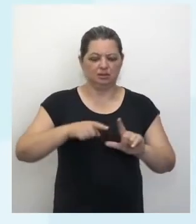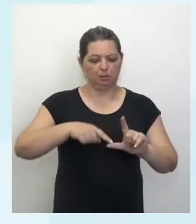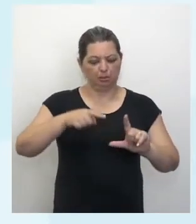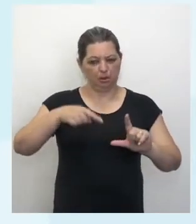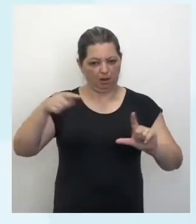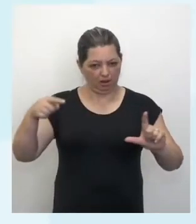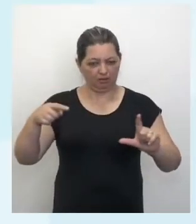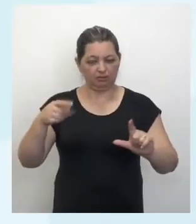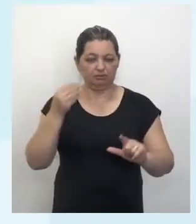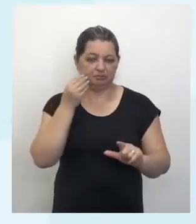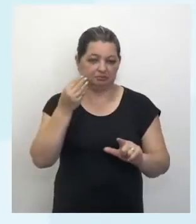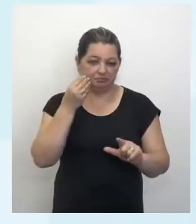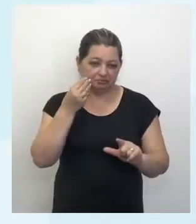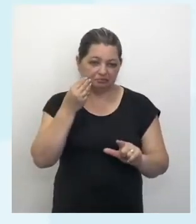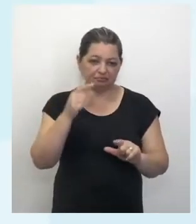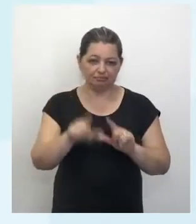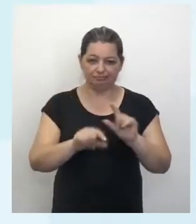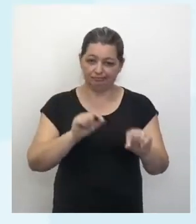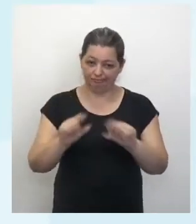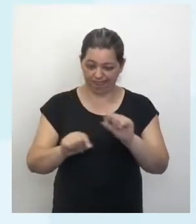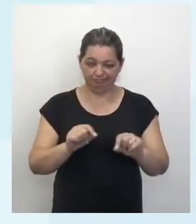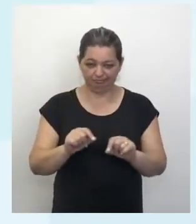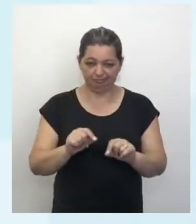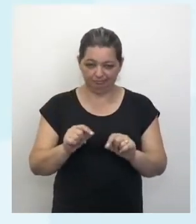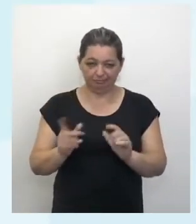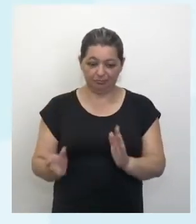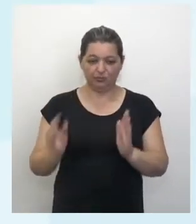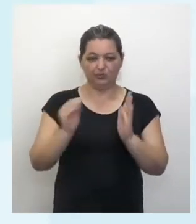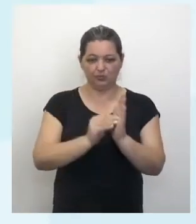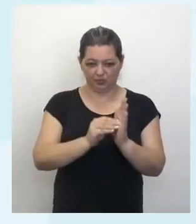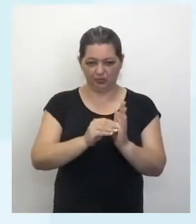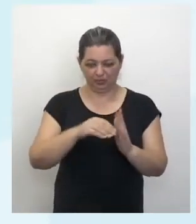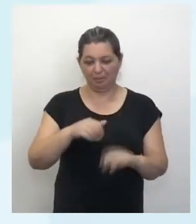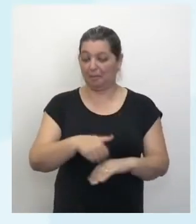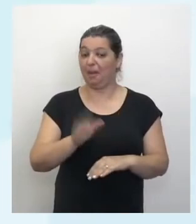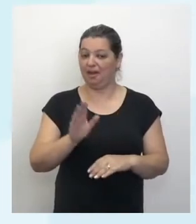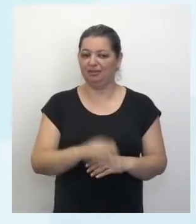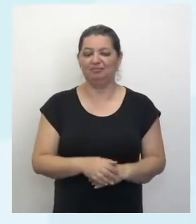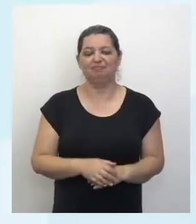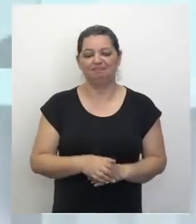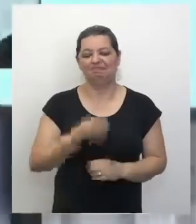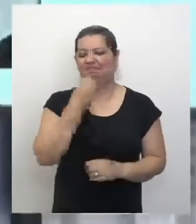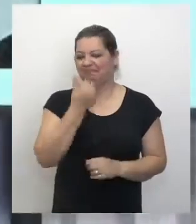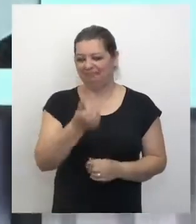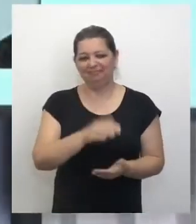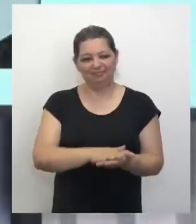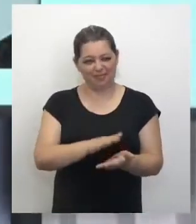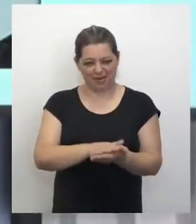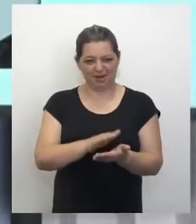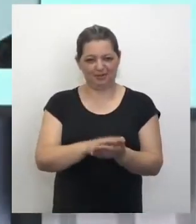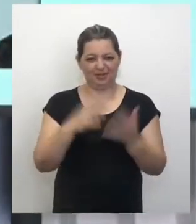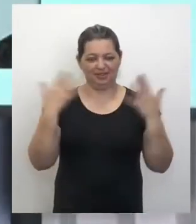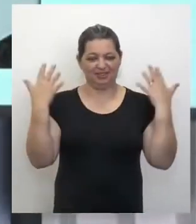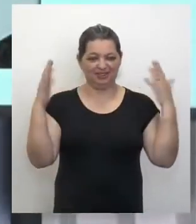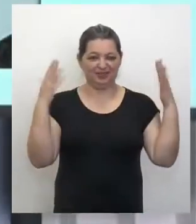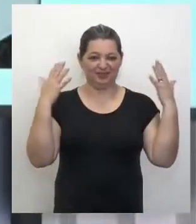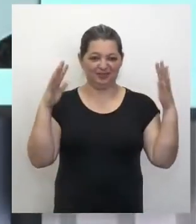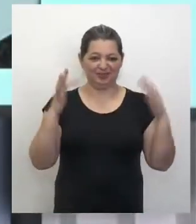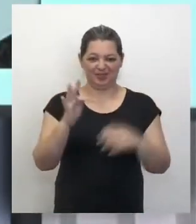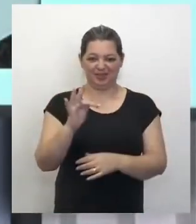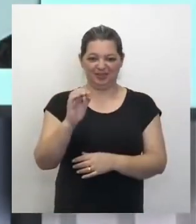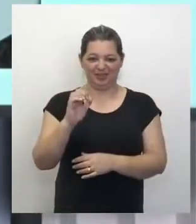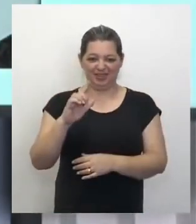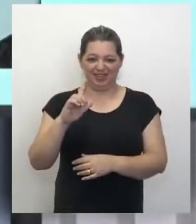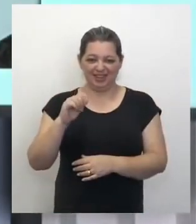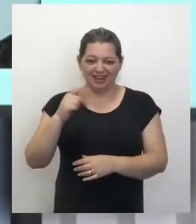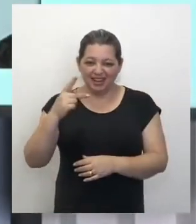Ele testou pelas alternativas e acrescentou muito mais. Ele caprichou aí, parabéns, Felipe. Tem aplausos para o Felipe aí, o Felipe é ótimo, ele